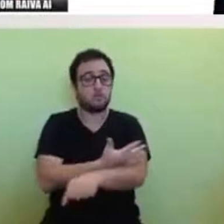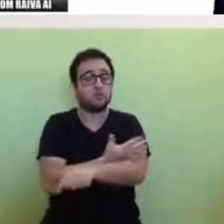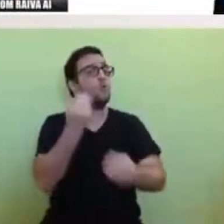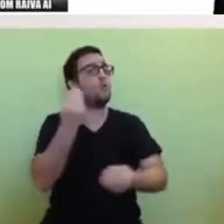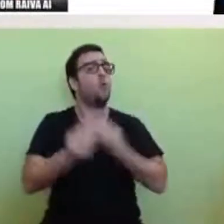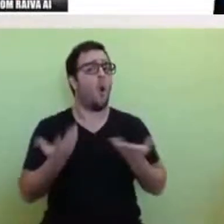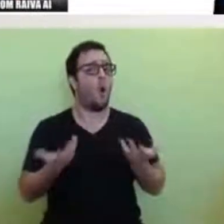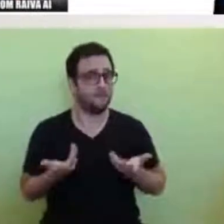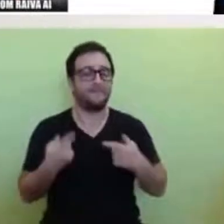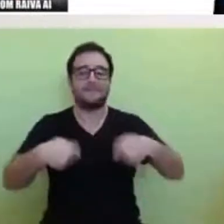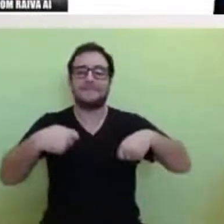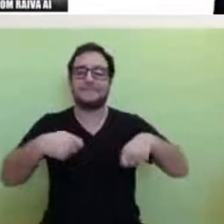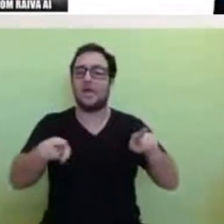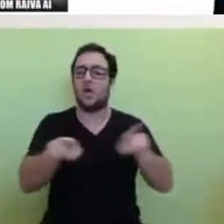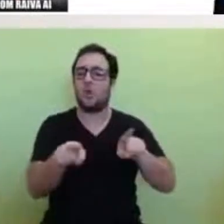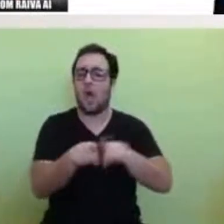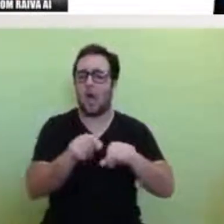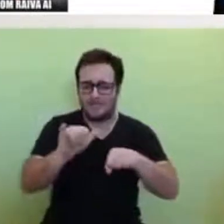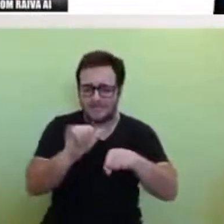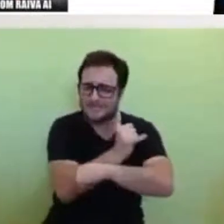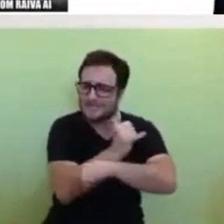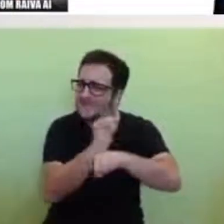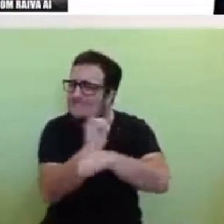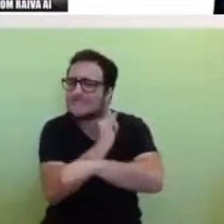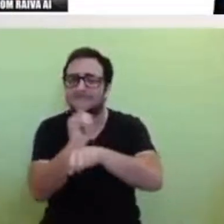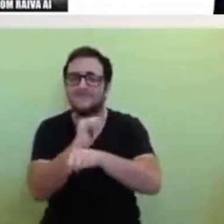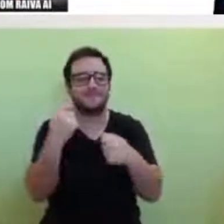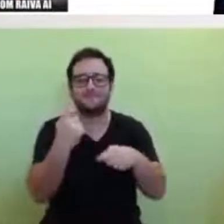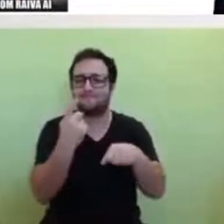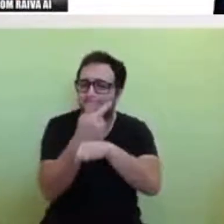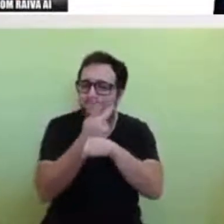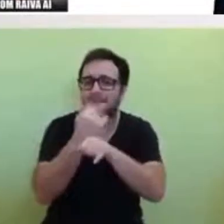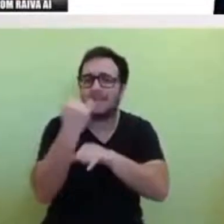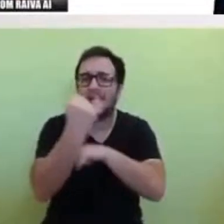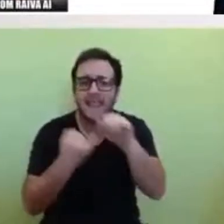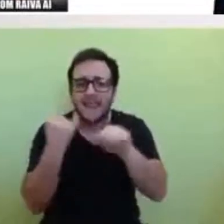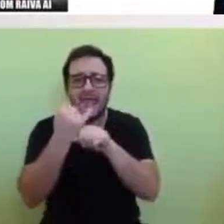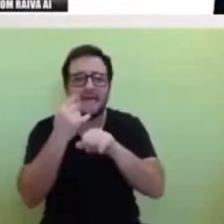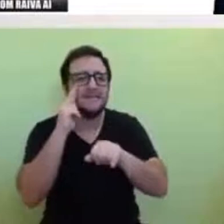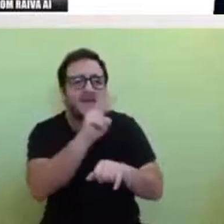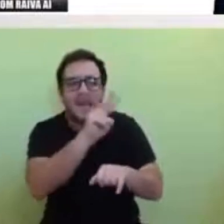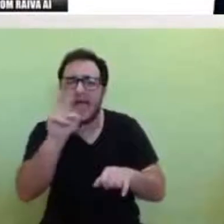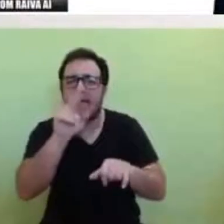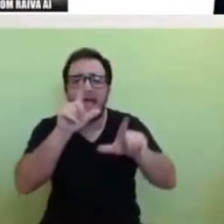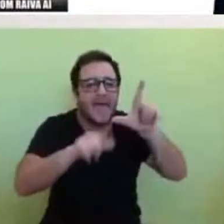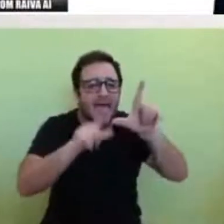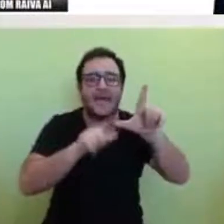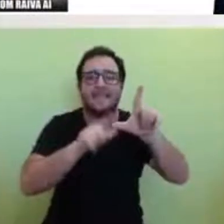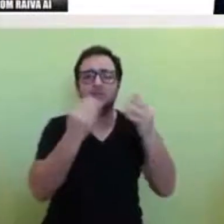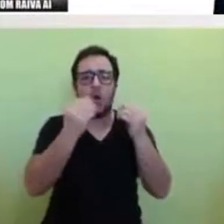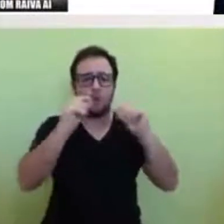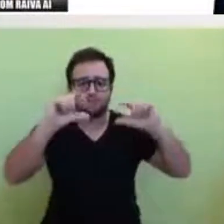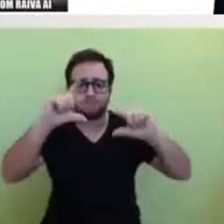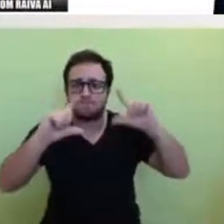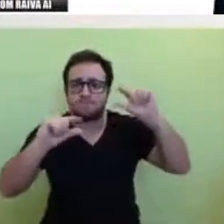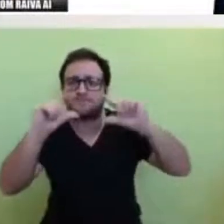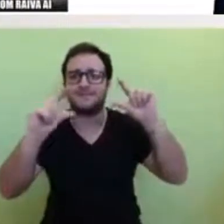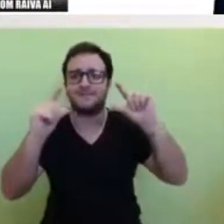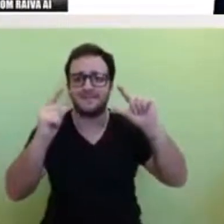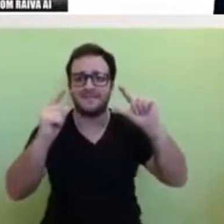na internet, nós, quando escrevemos letras maiúsculas, é entendido como um